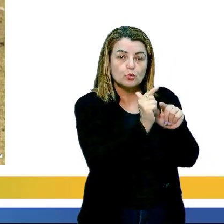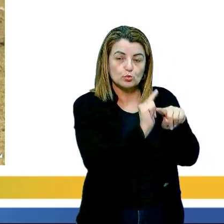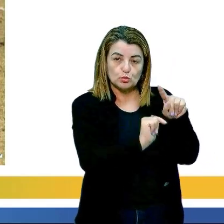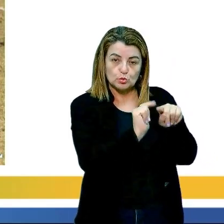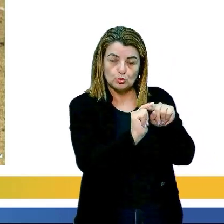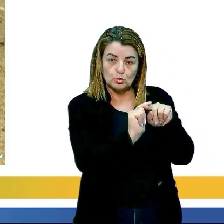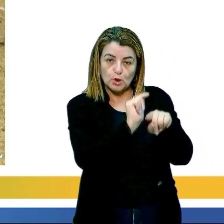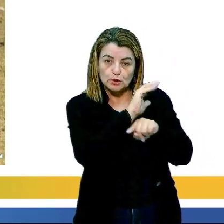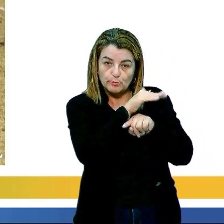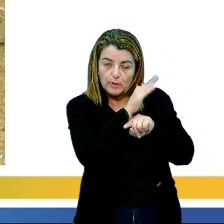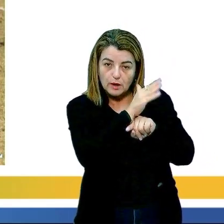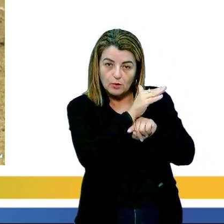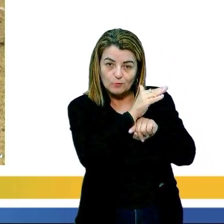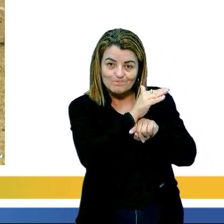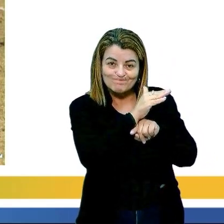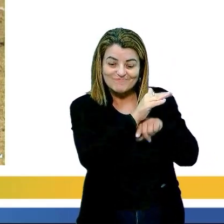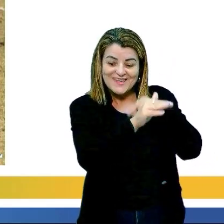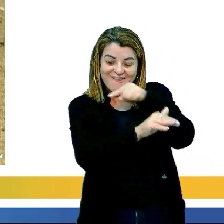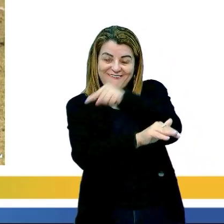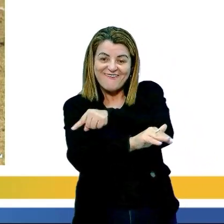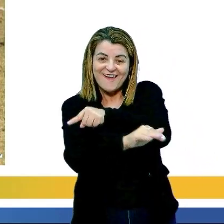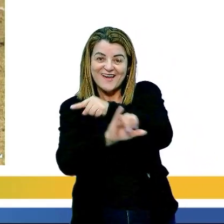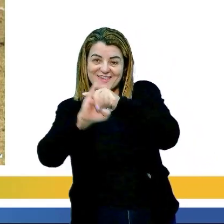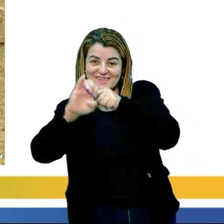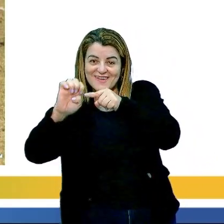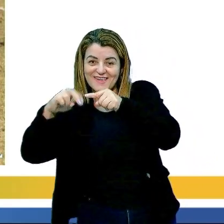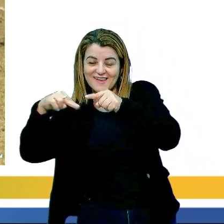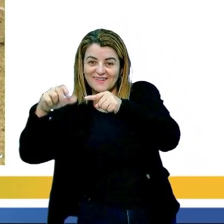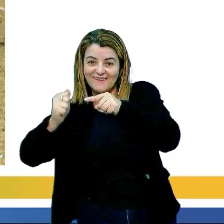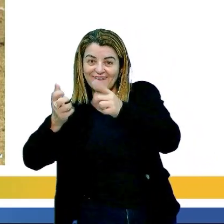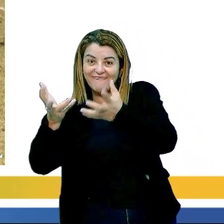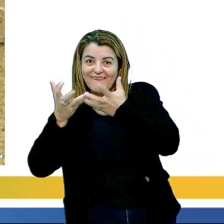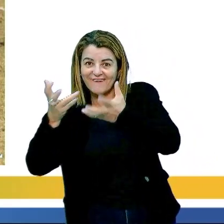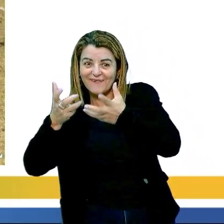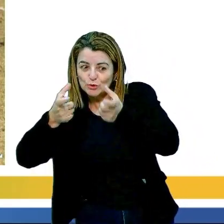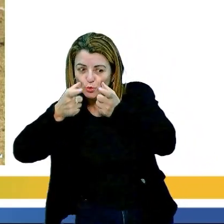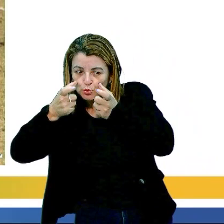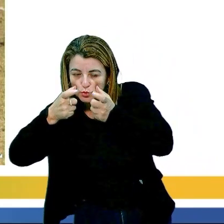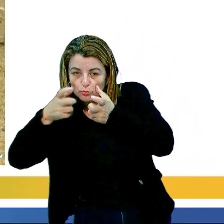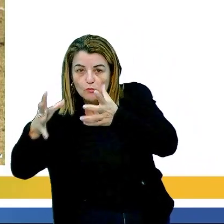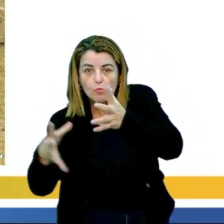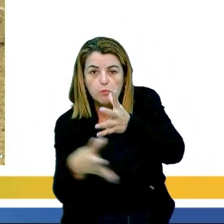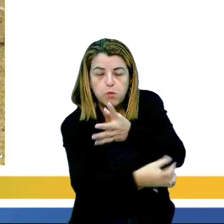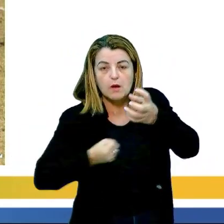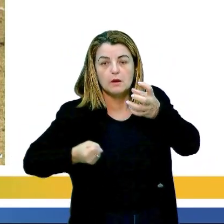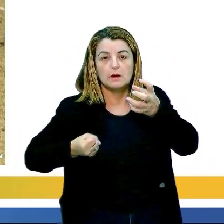está querendo esse outro animal também para ela. Então, a relação